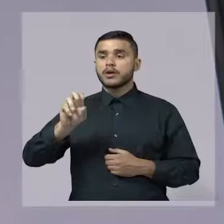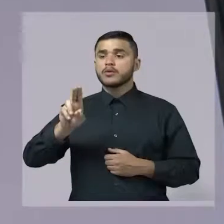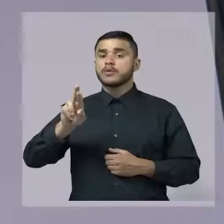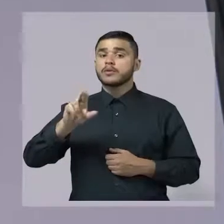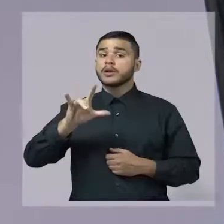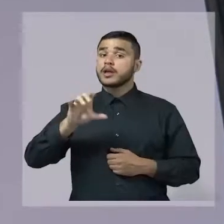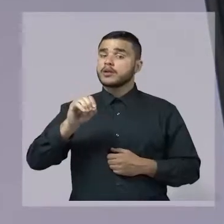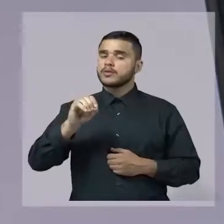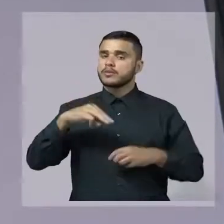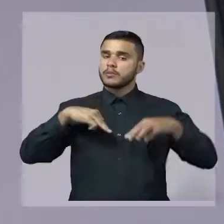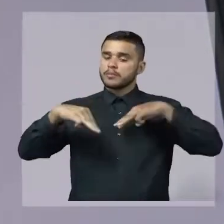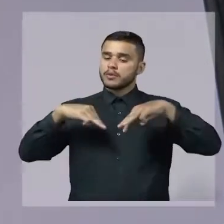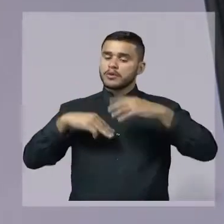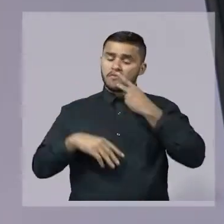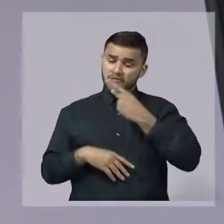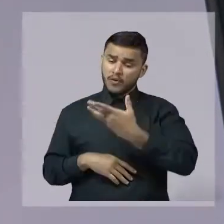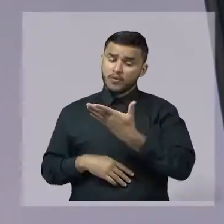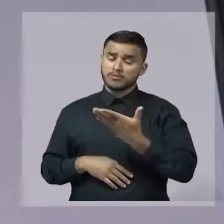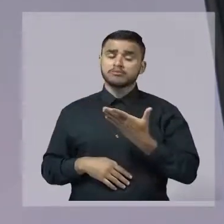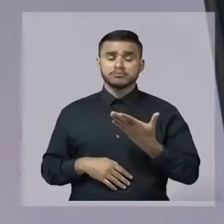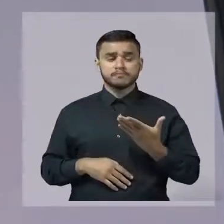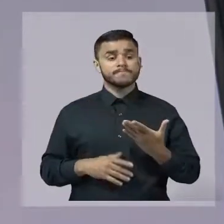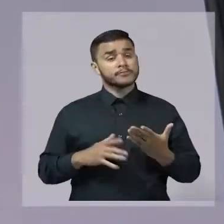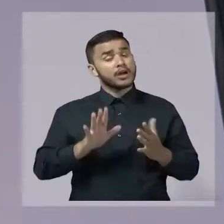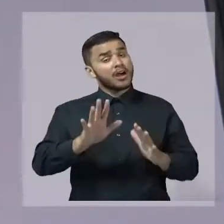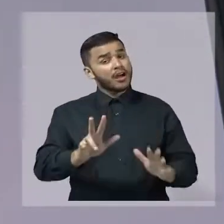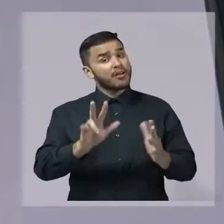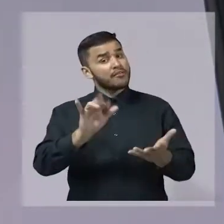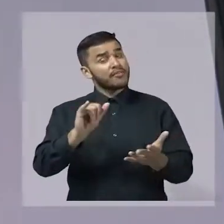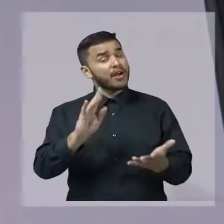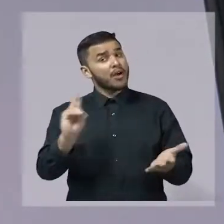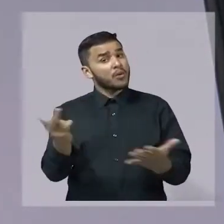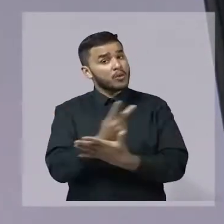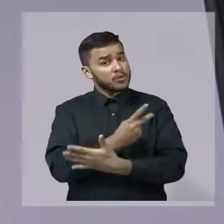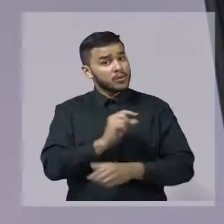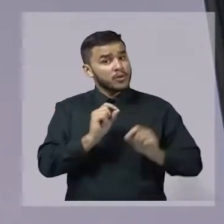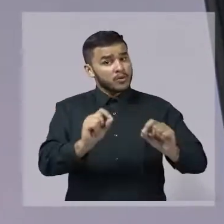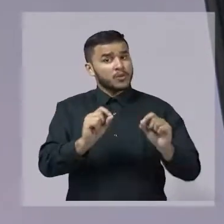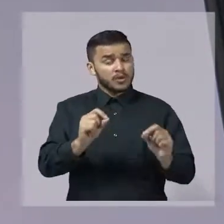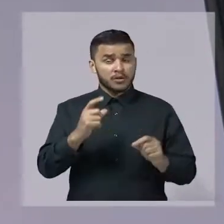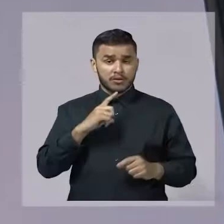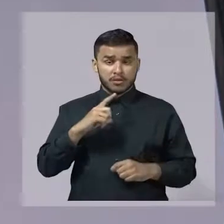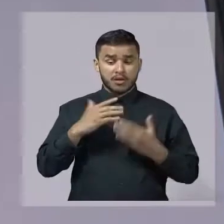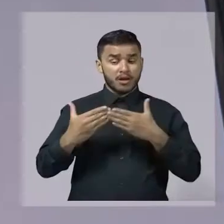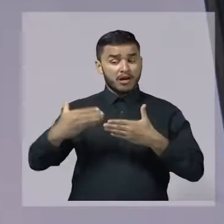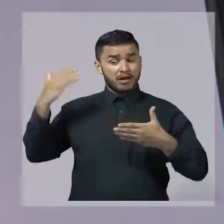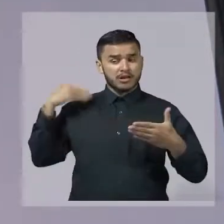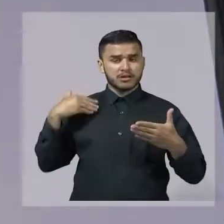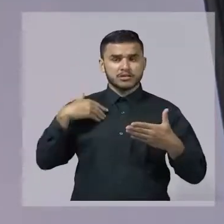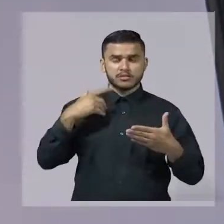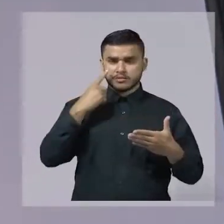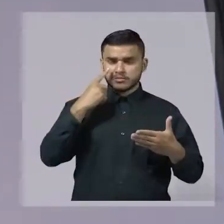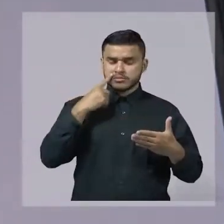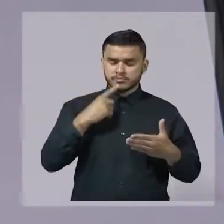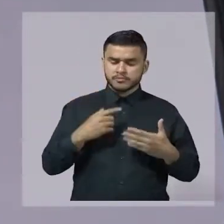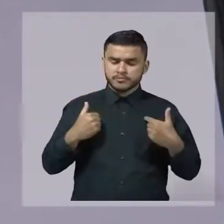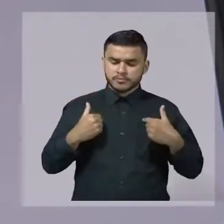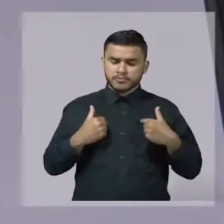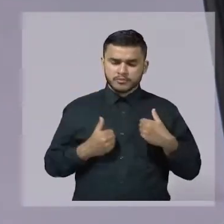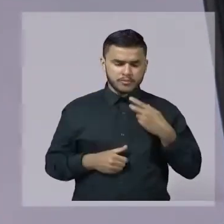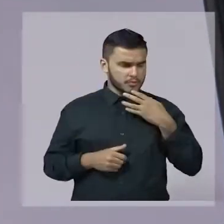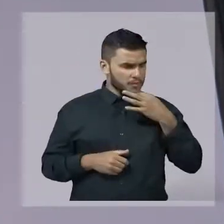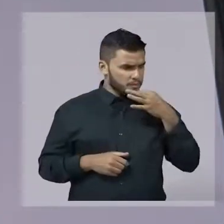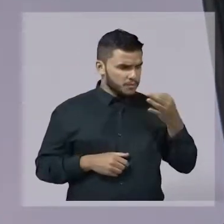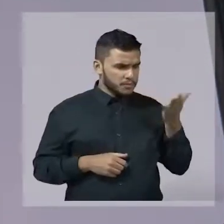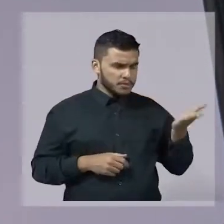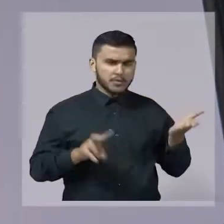geralmente até sai bem, ágil nos julgamentos, nas decisões. Mas eu acho que crime é crime, como colocou